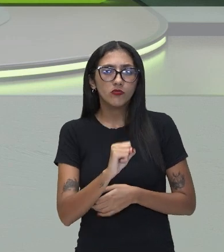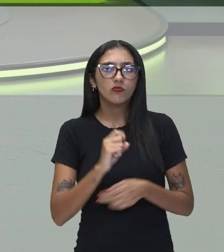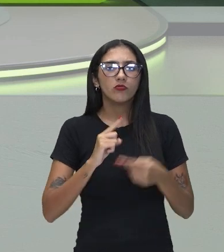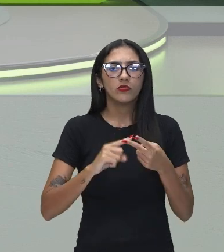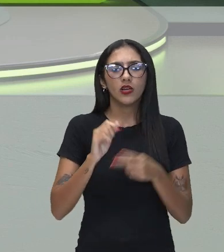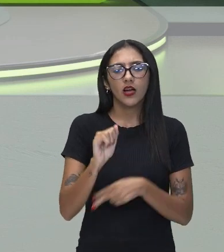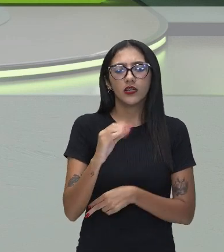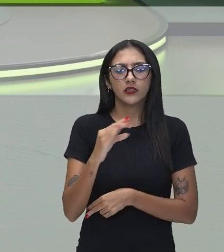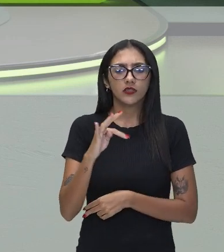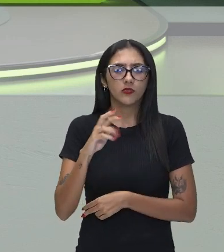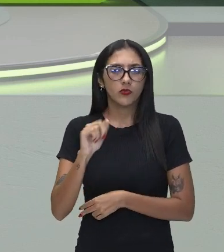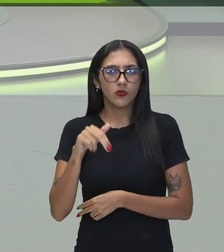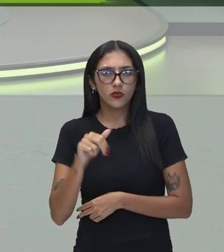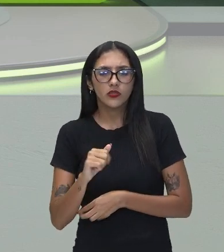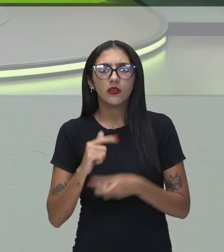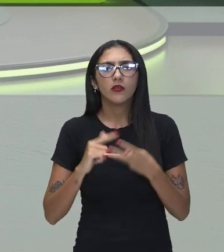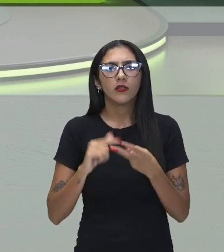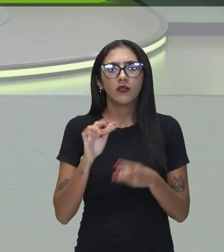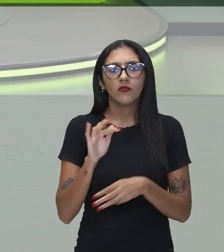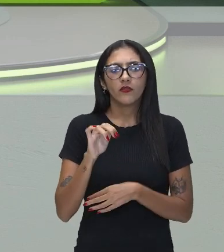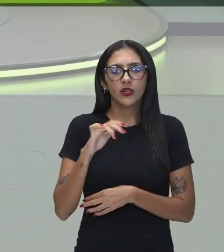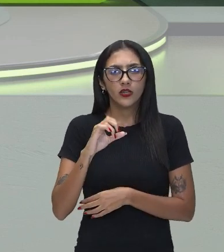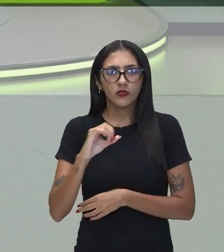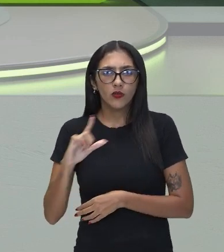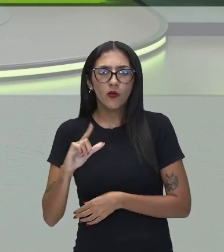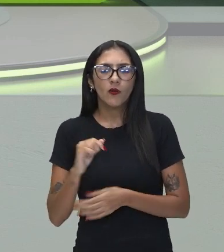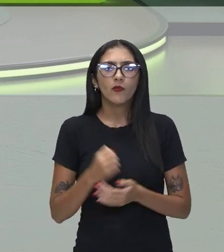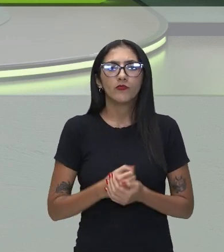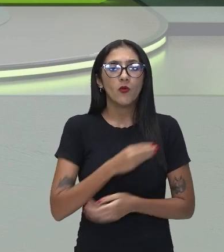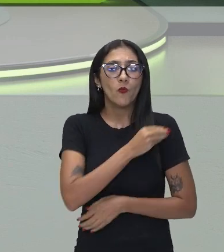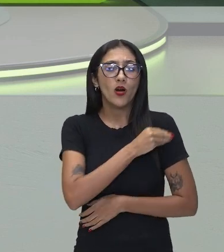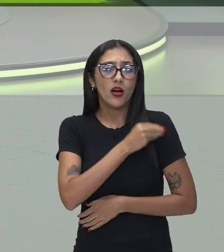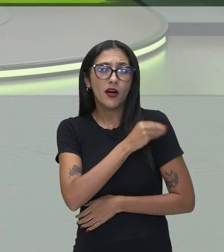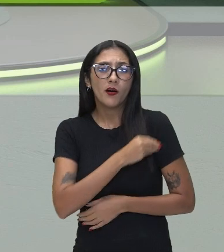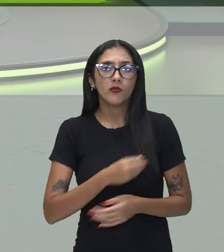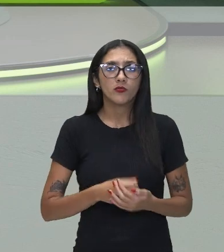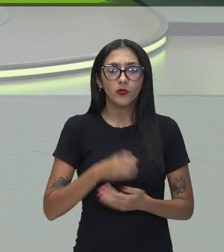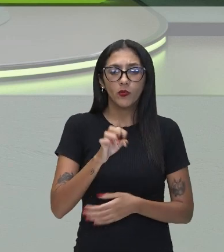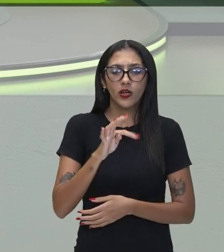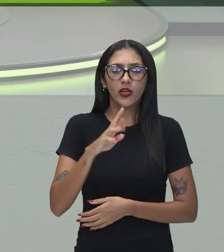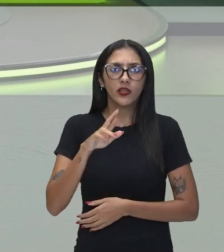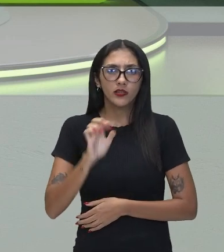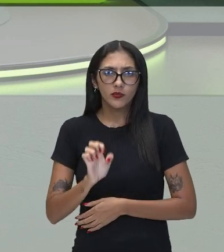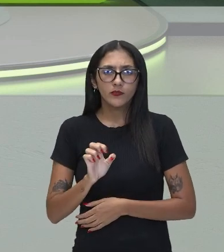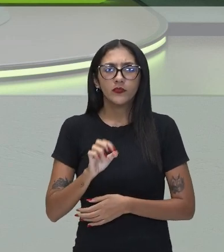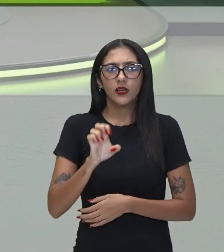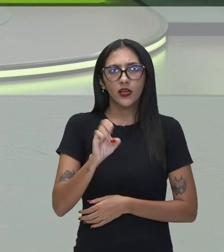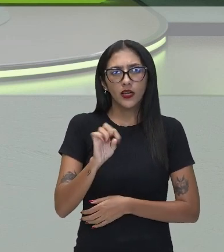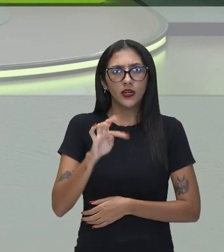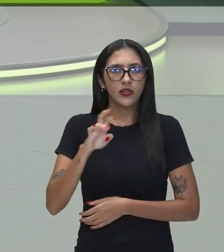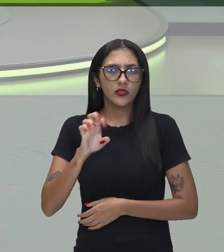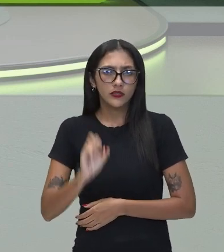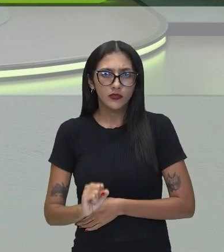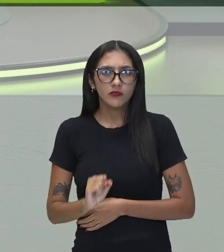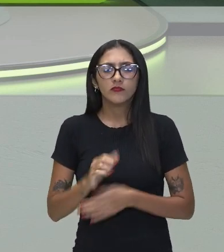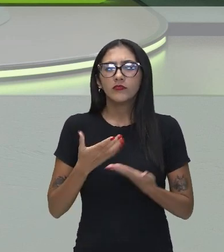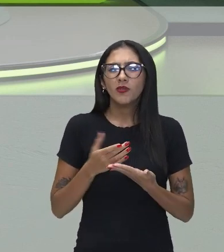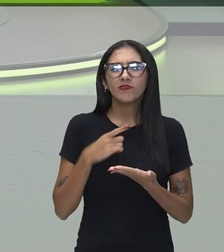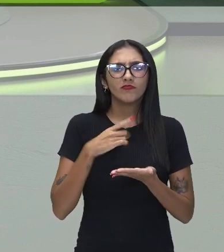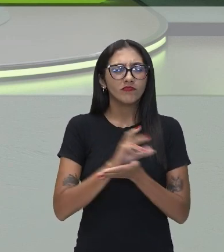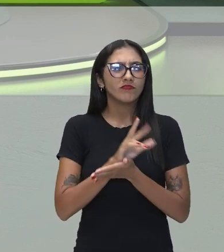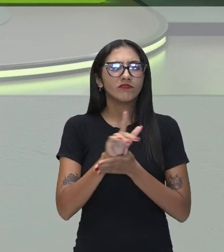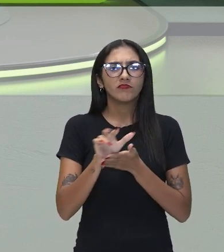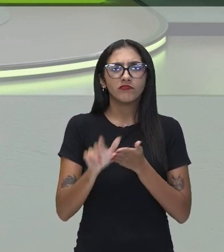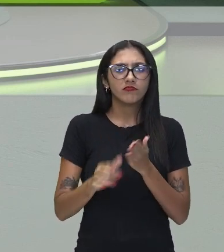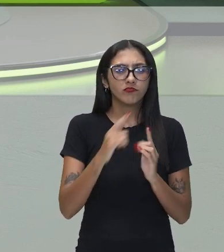cetonas, o fenol, o álcool, o éter e o éster. E cada função